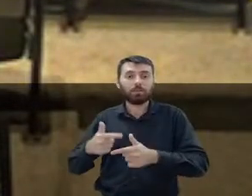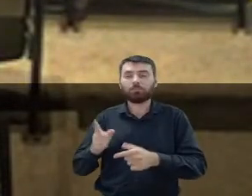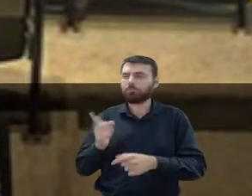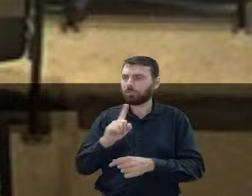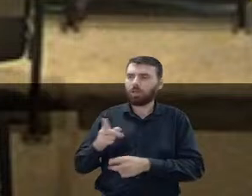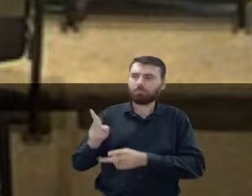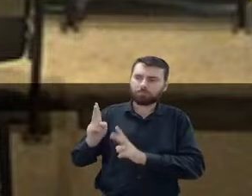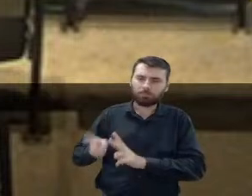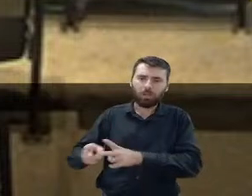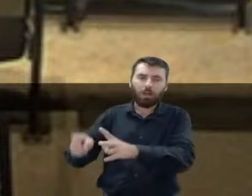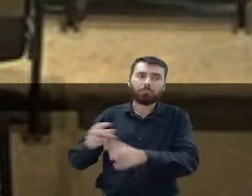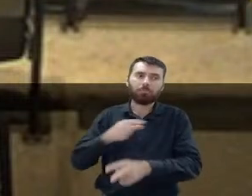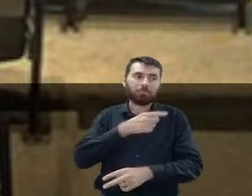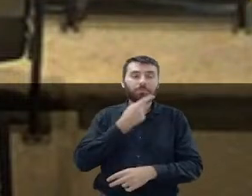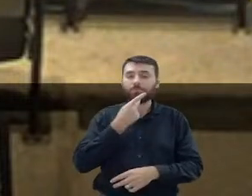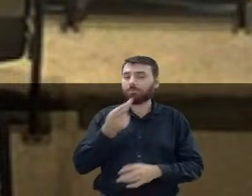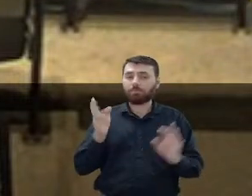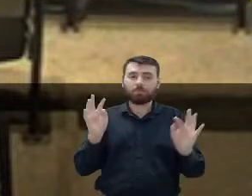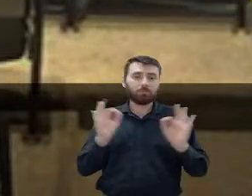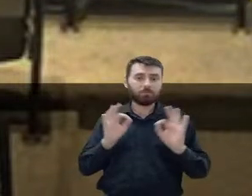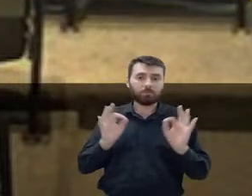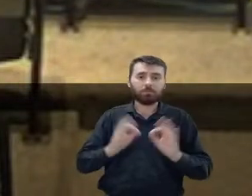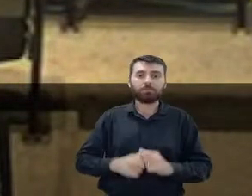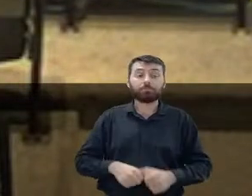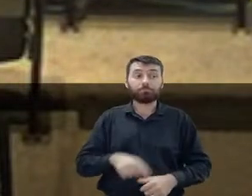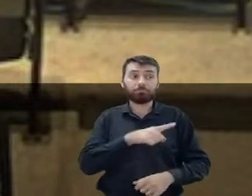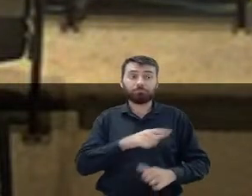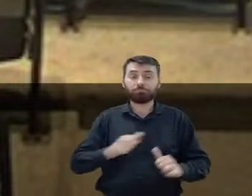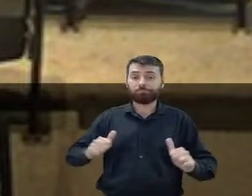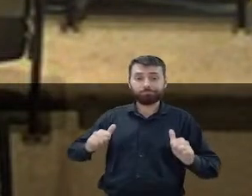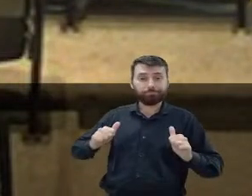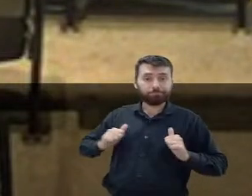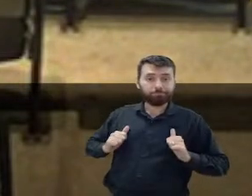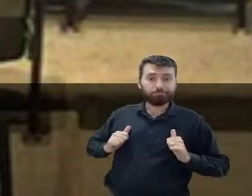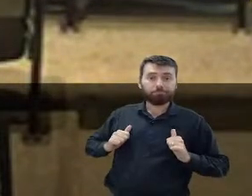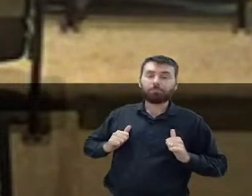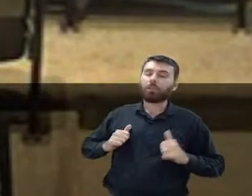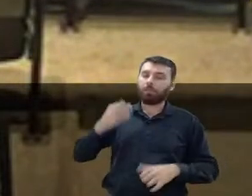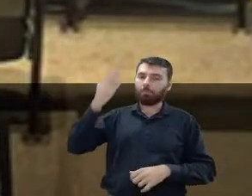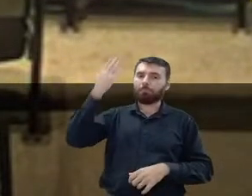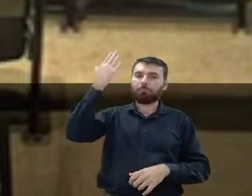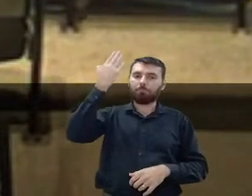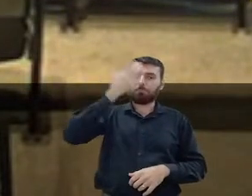sentença, a inércia processual do recorrido também comprova a existência de todos os